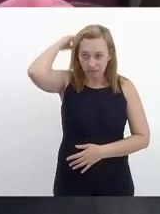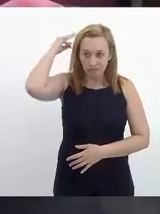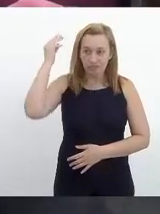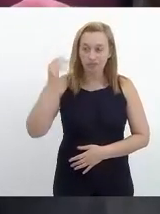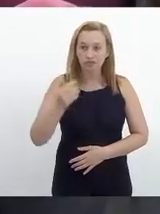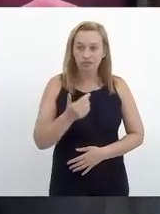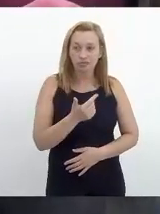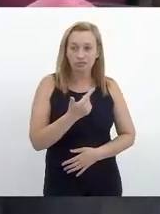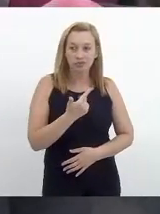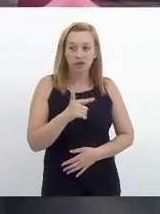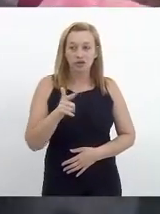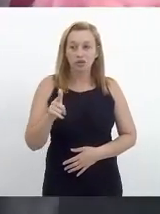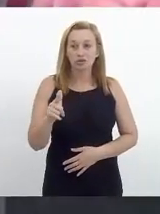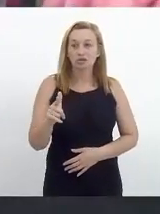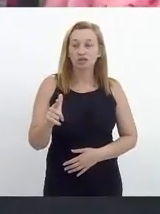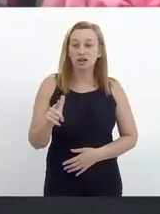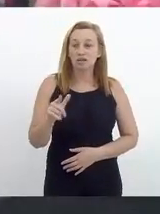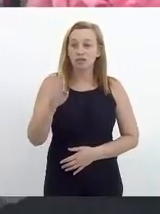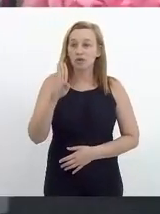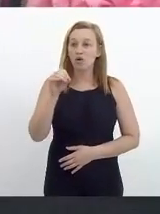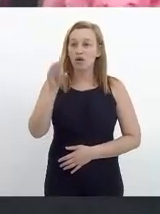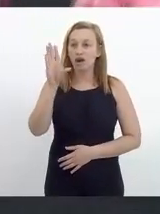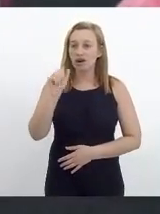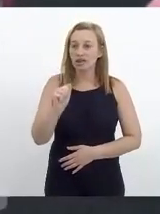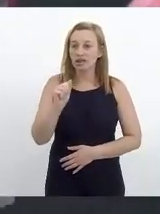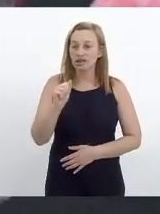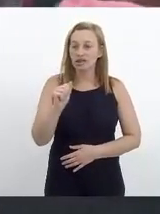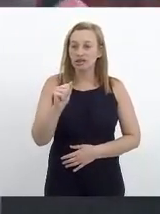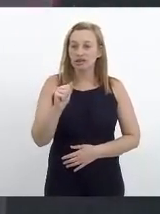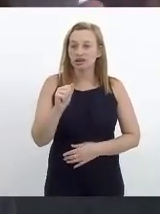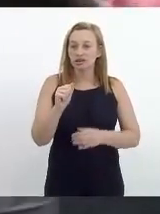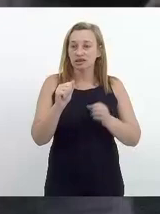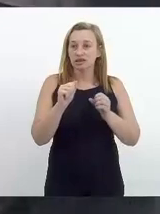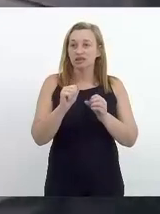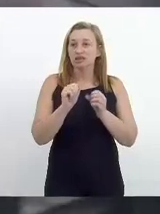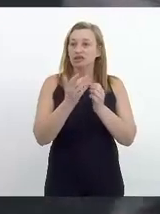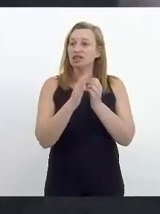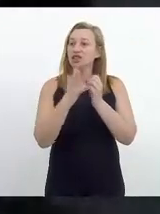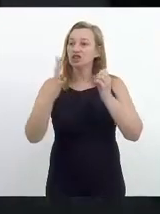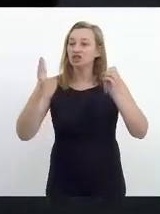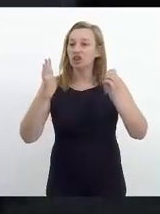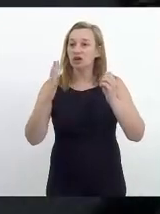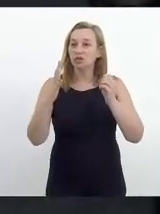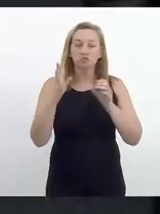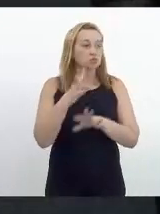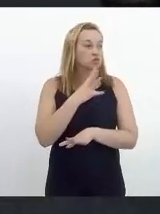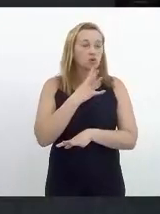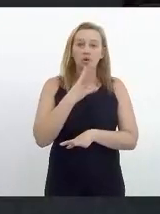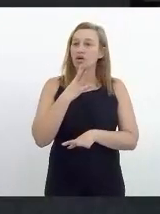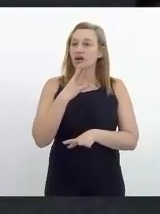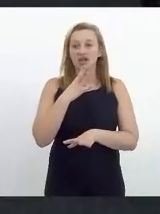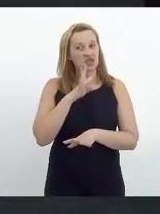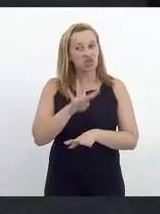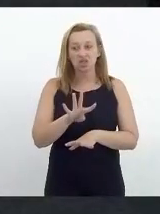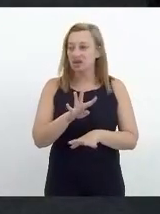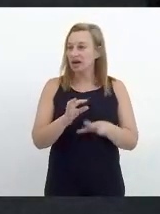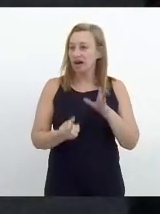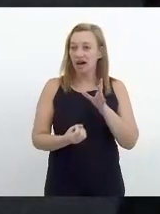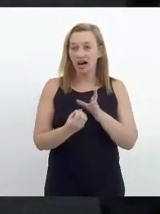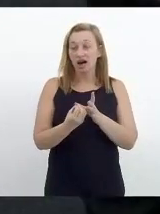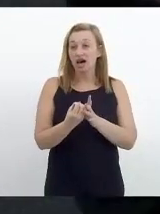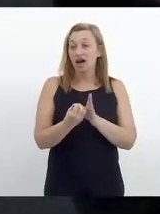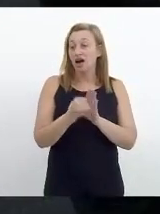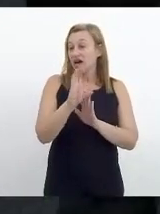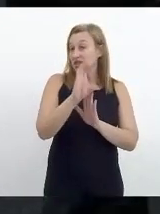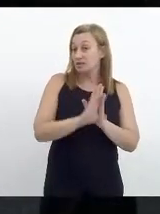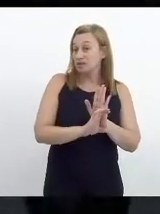não tem bola de cristal. Ele não conhece as emendas que já ocorreram. Ele pode estar prejudicando essas emendas.